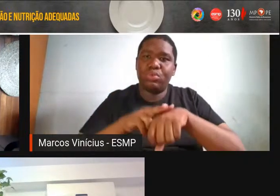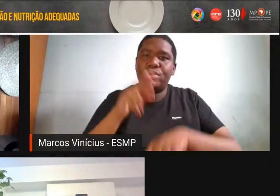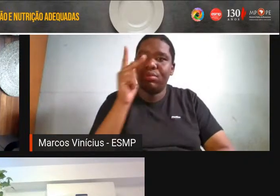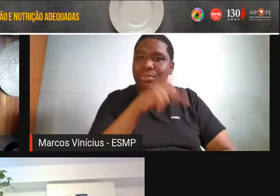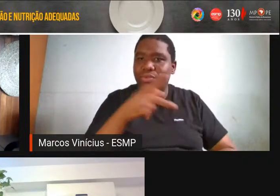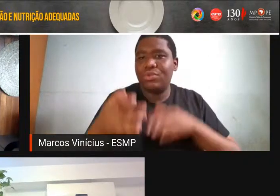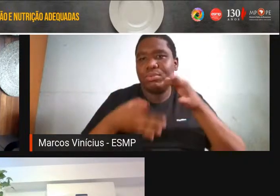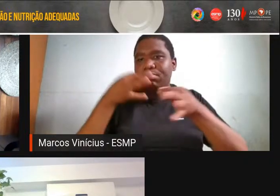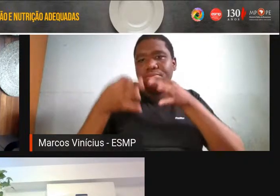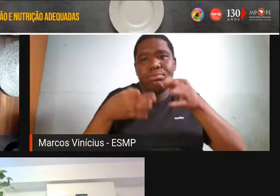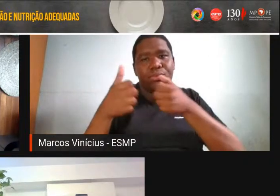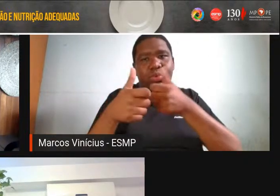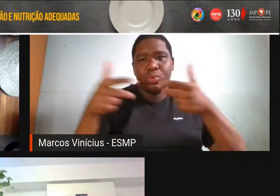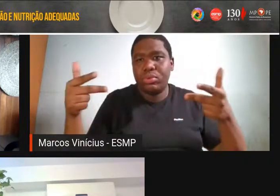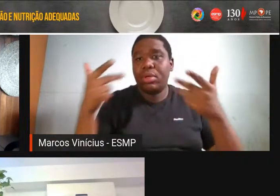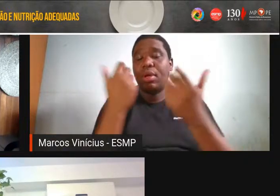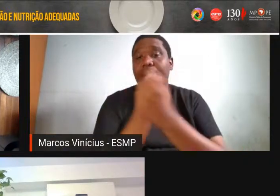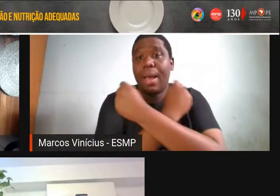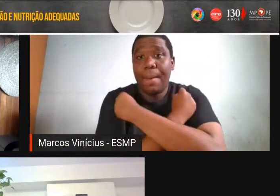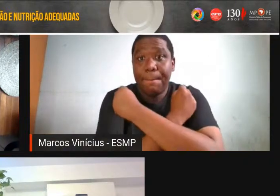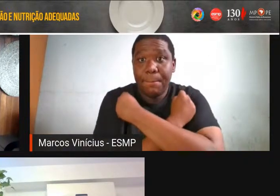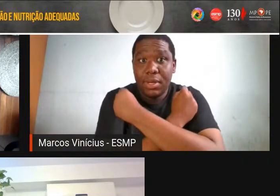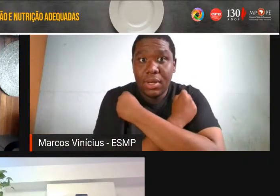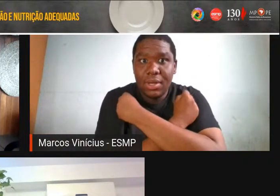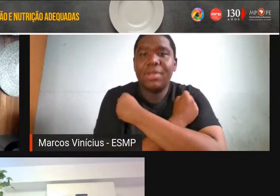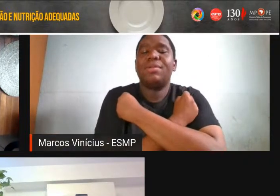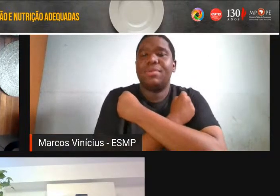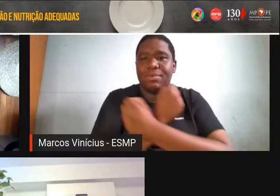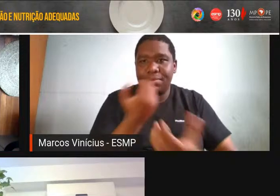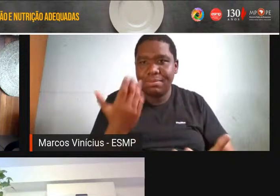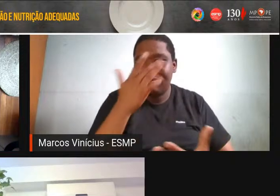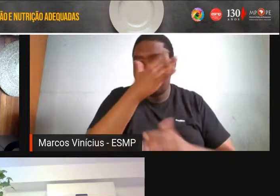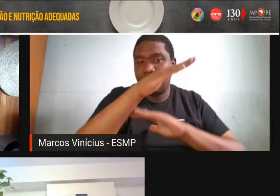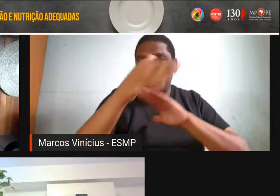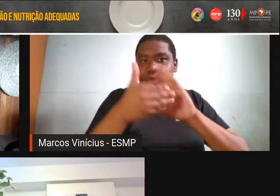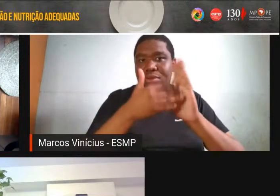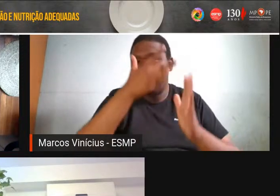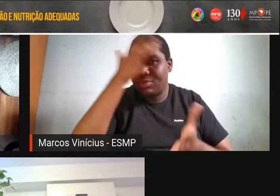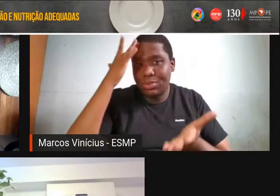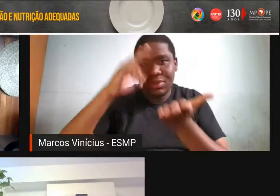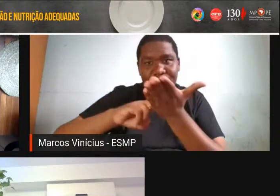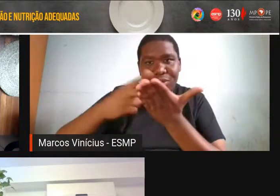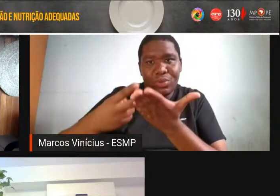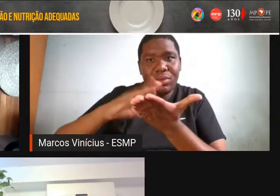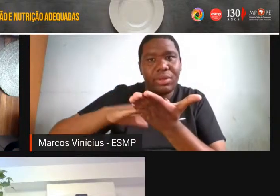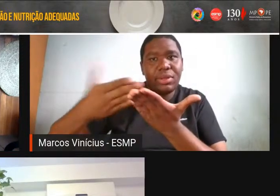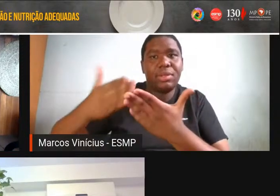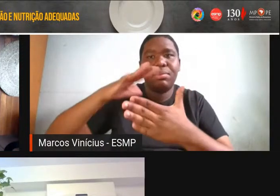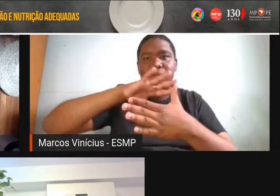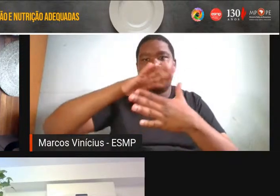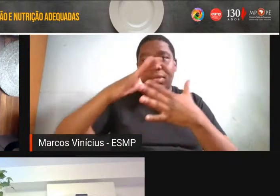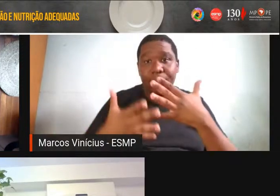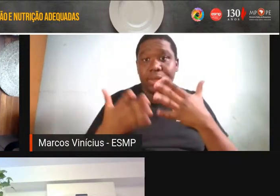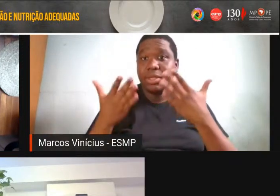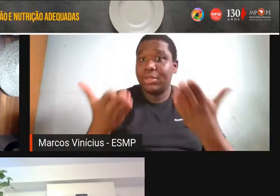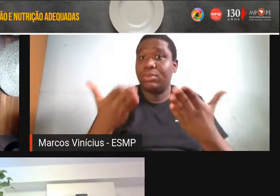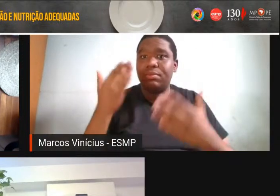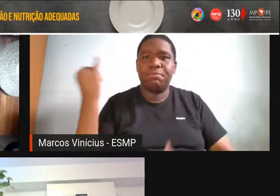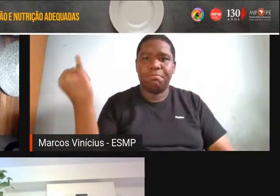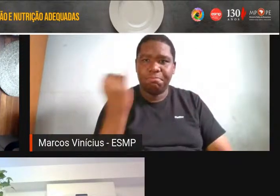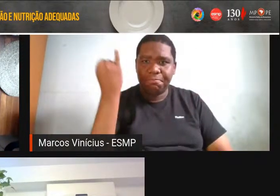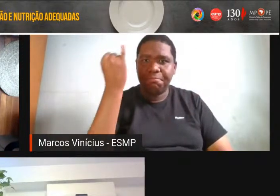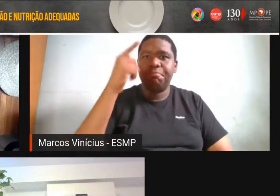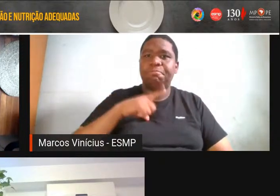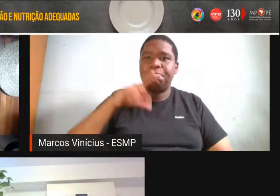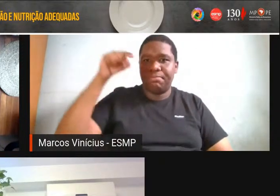nossa. Um abraço, Maísa, um abraço, Marcos, um abraço a todos os tradutores, que eu acho que é fundamental que a gente tenha a